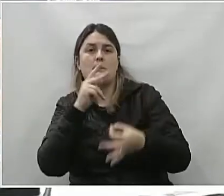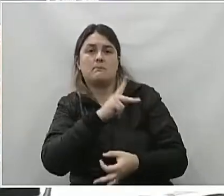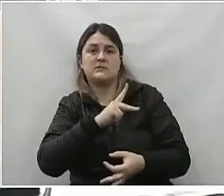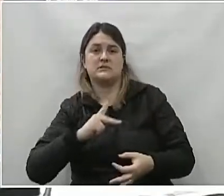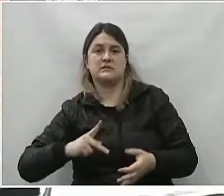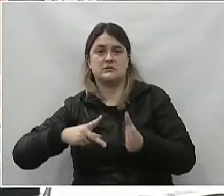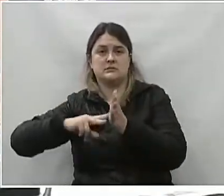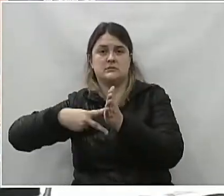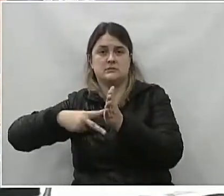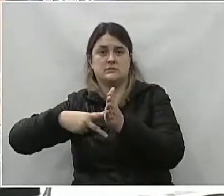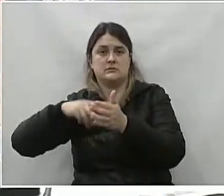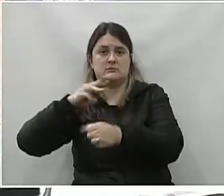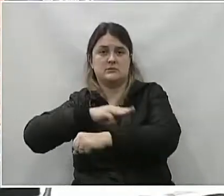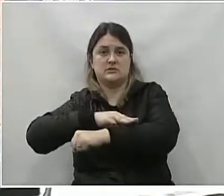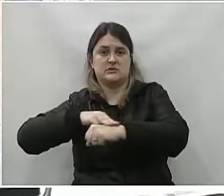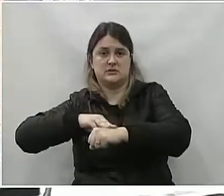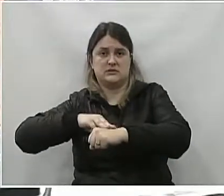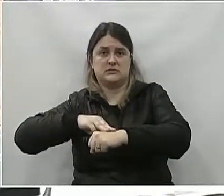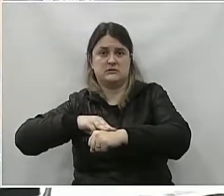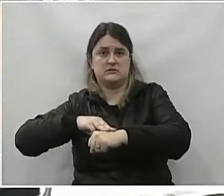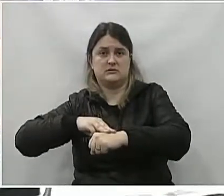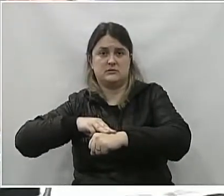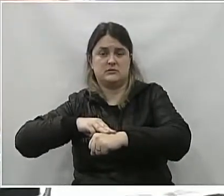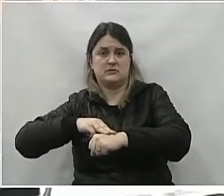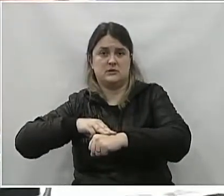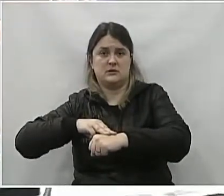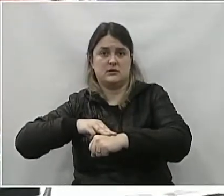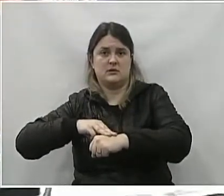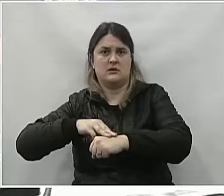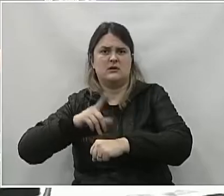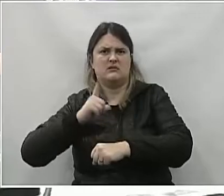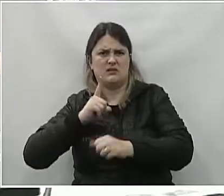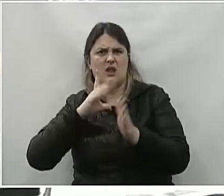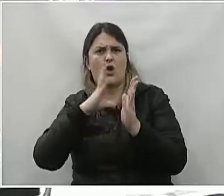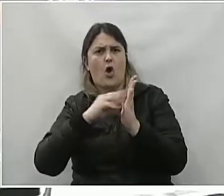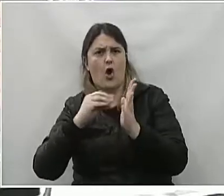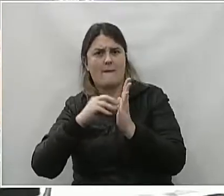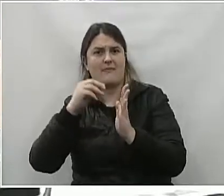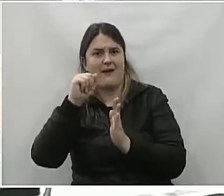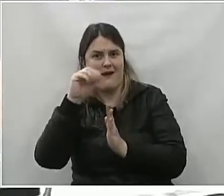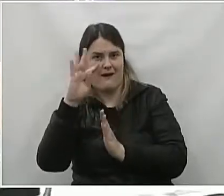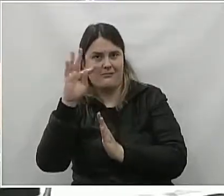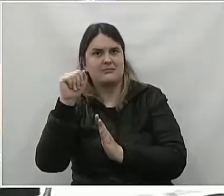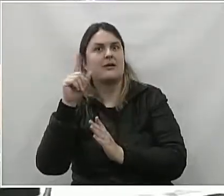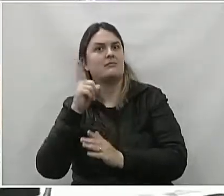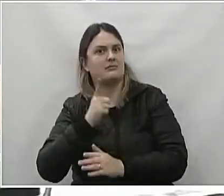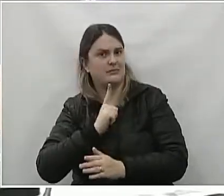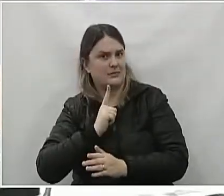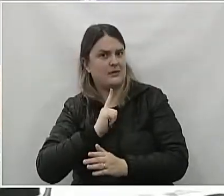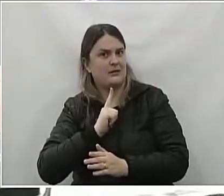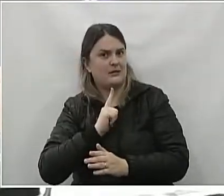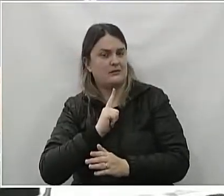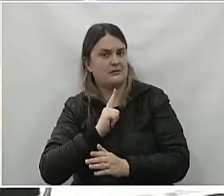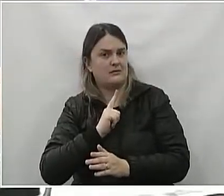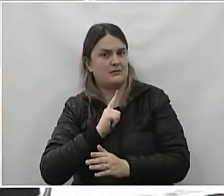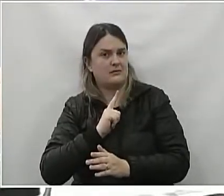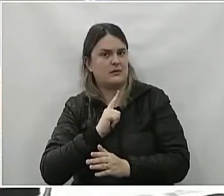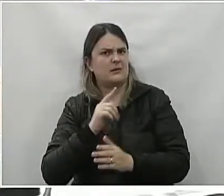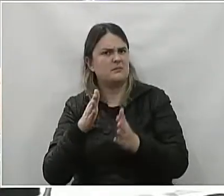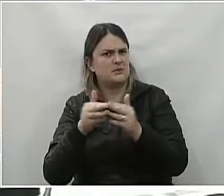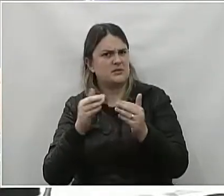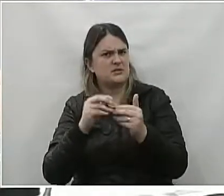presidente do Sindicato do Magistério? Né? Tem cópia das atas, tanto que a gente protocolou o pedido de